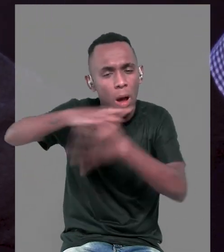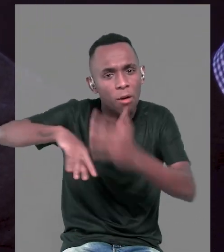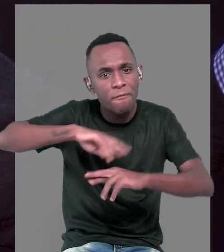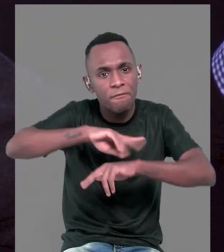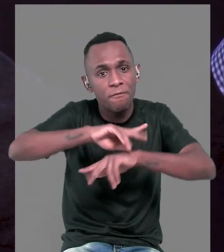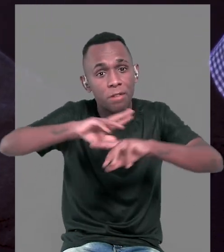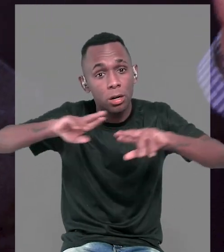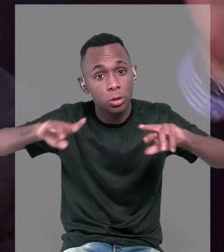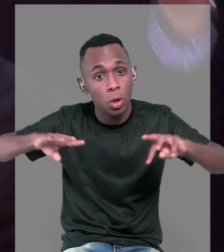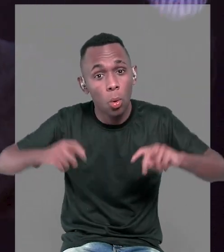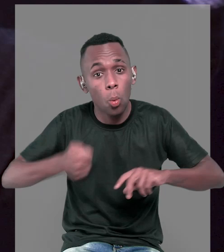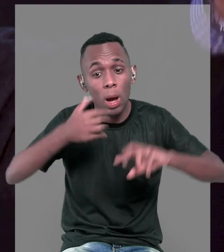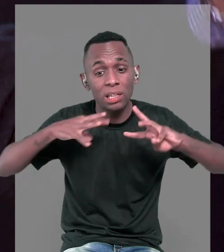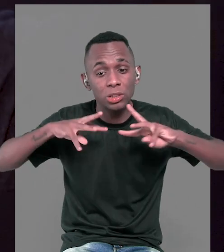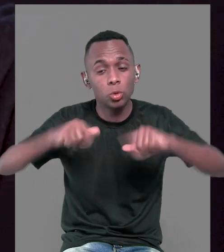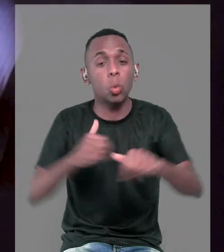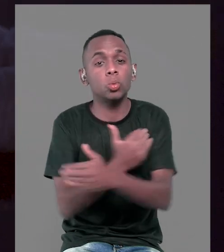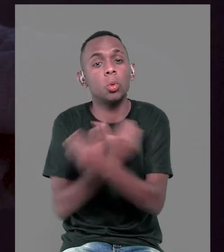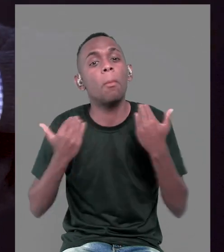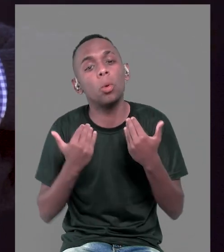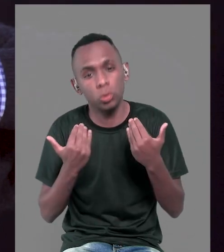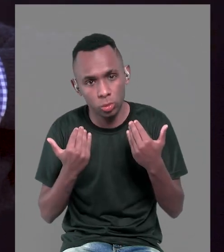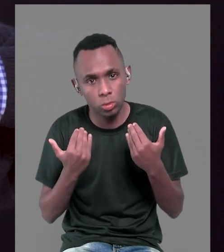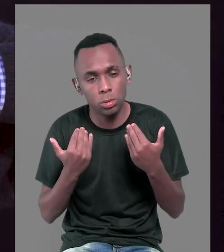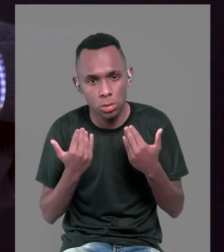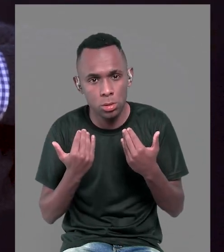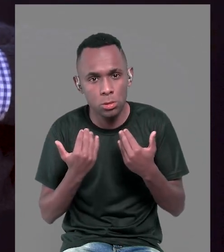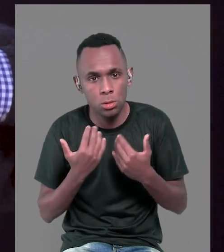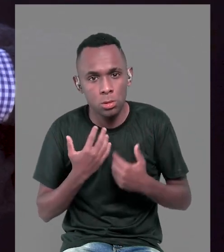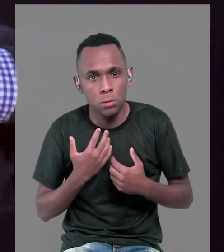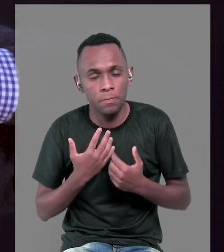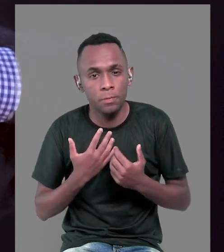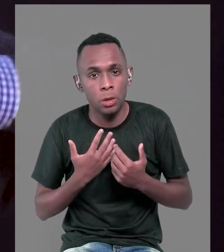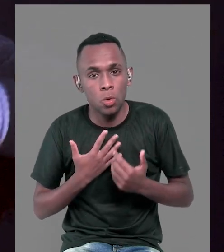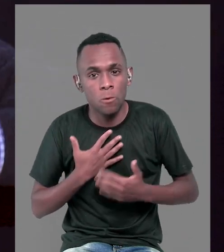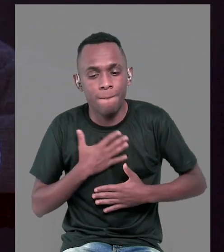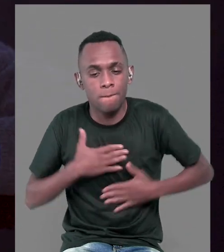morto. O prazer mata os convivas.